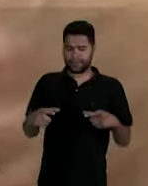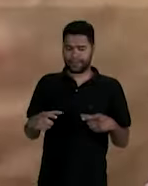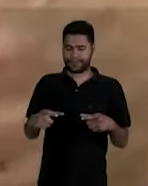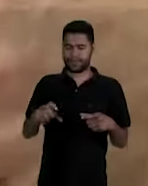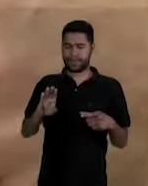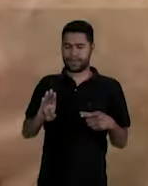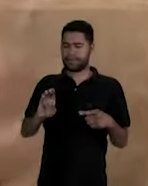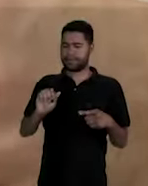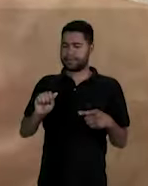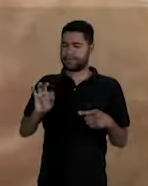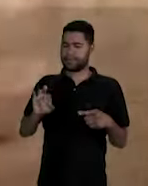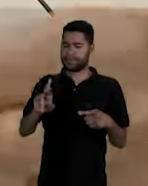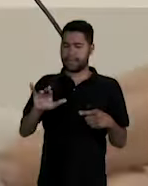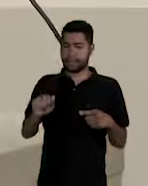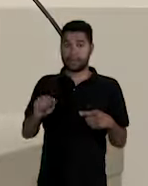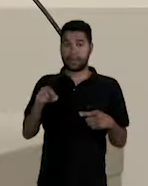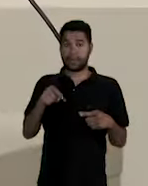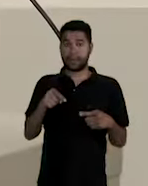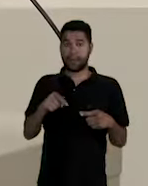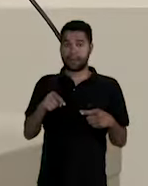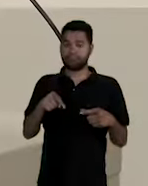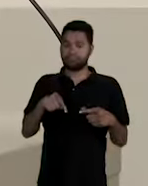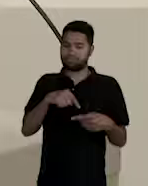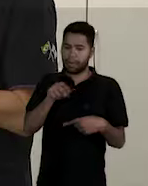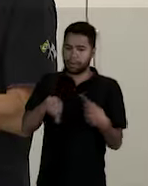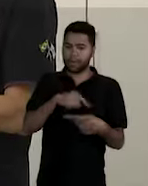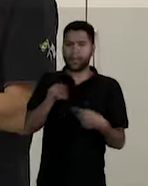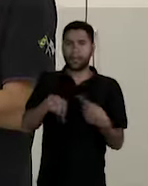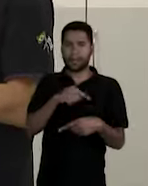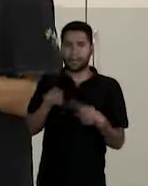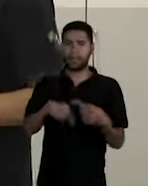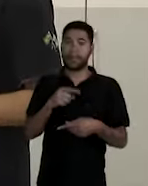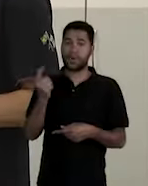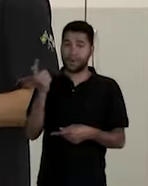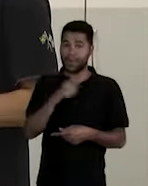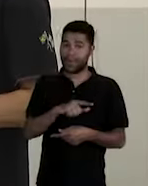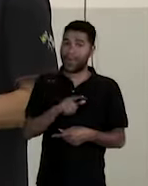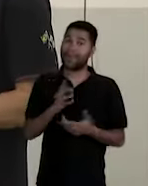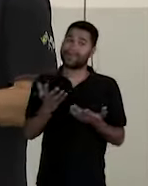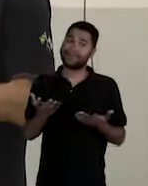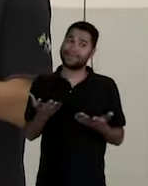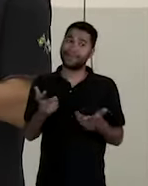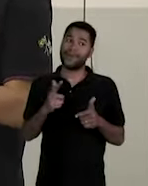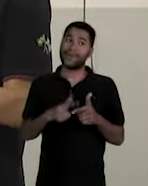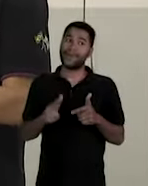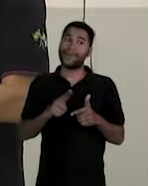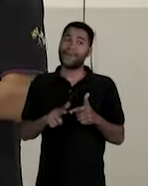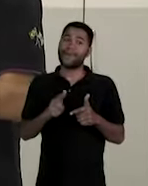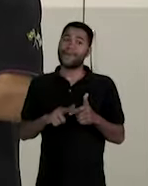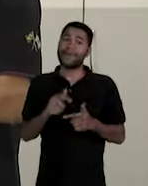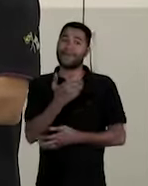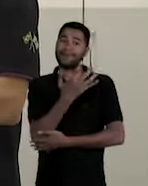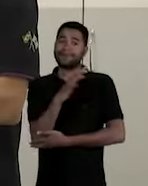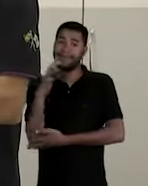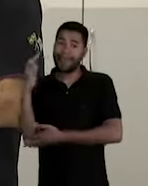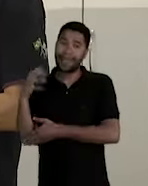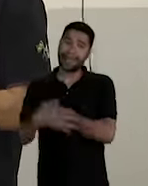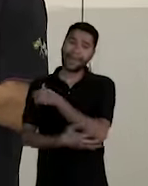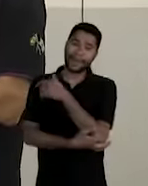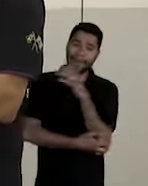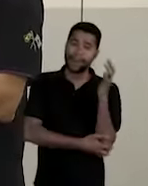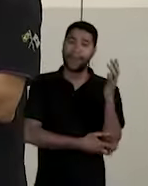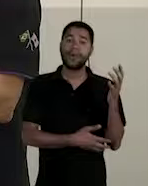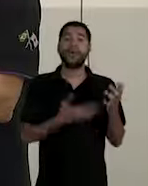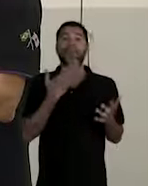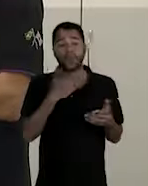para poder provocar esse movimento. E aí é que vem o problema ambiental. Quer dizer, as baterias,